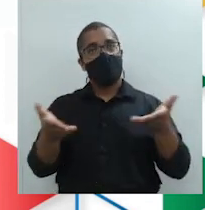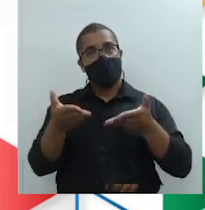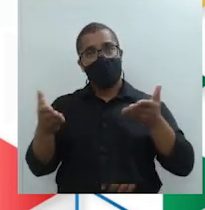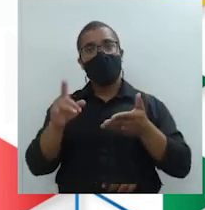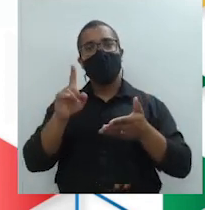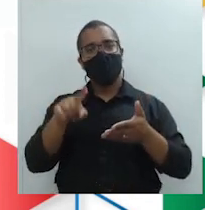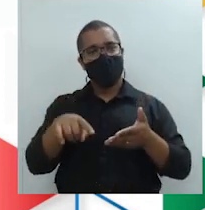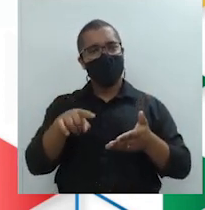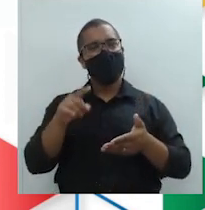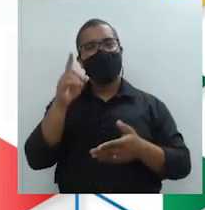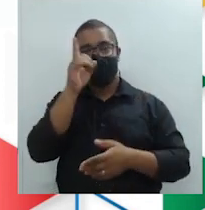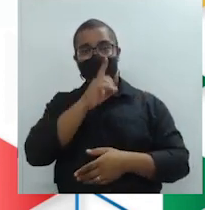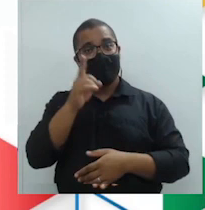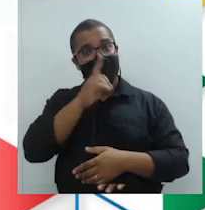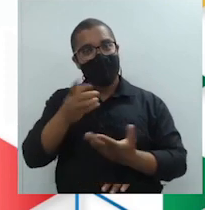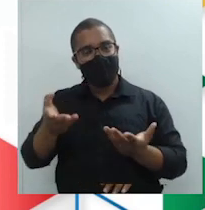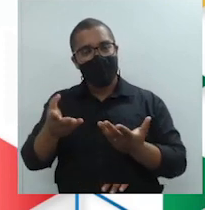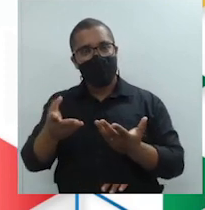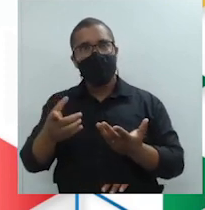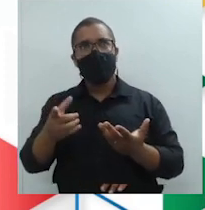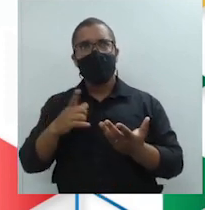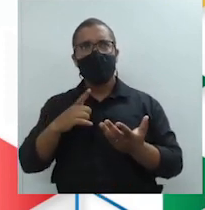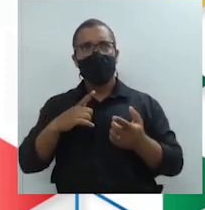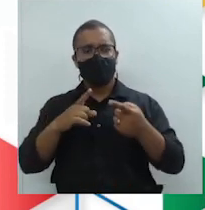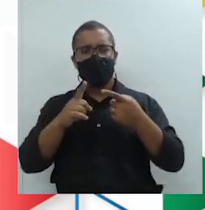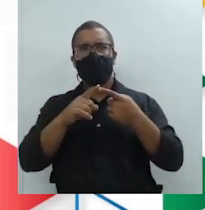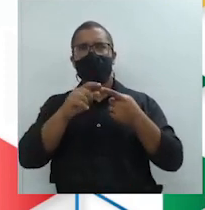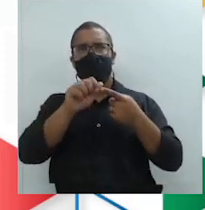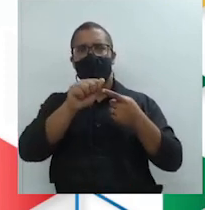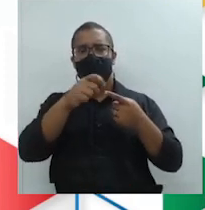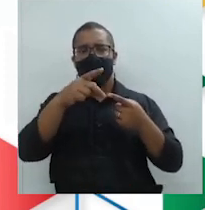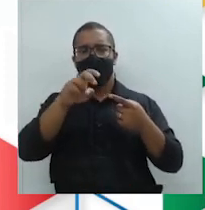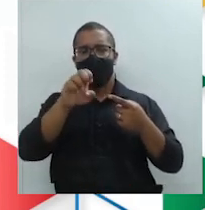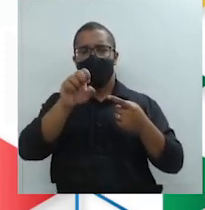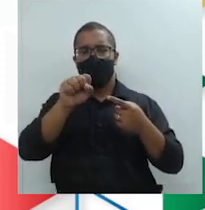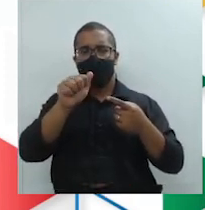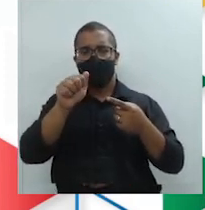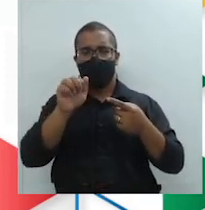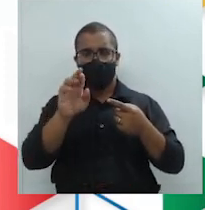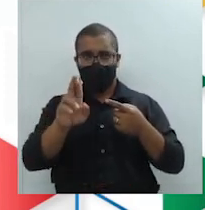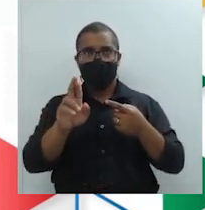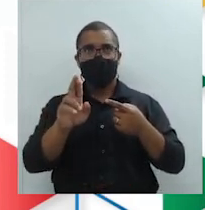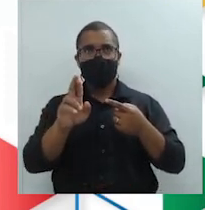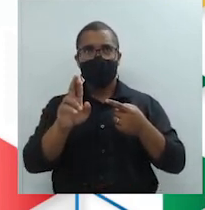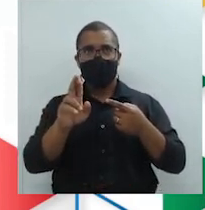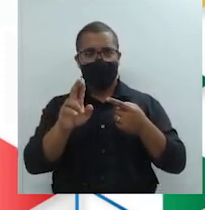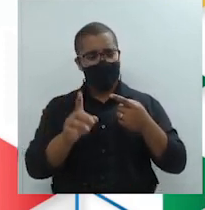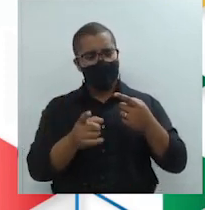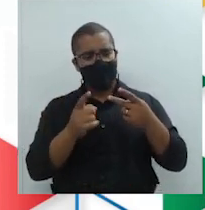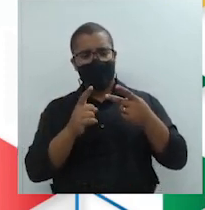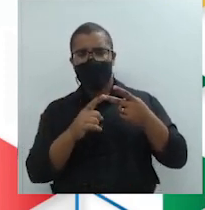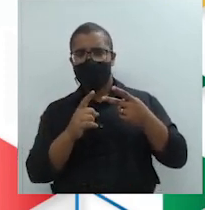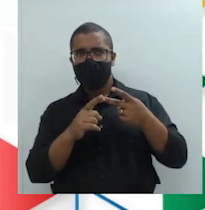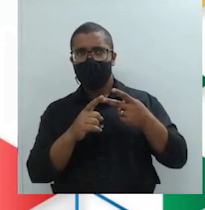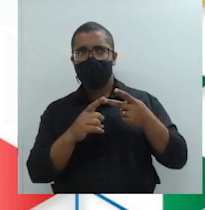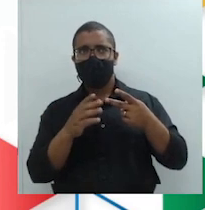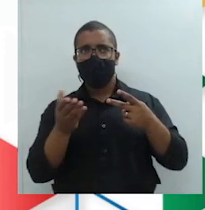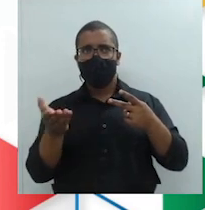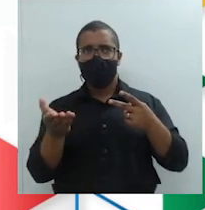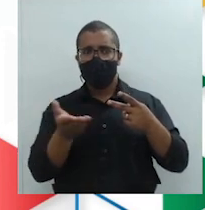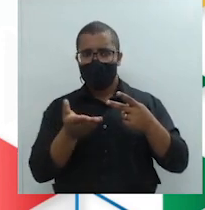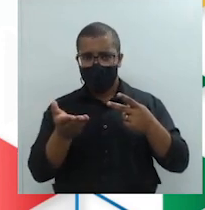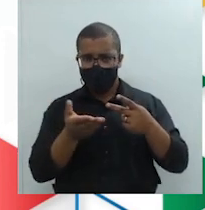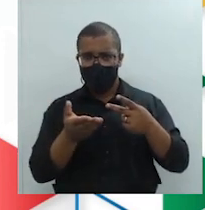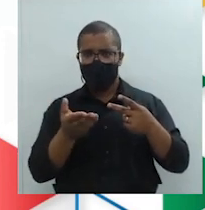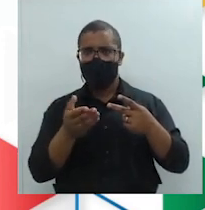aos domingos. Veja, apesar de o caderno, na primeira diz, e aí novo